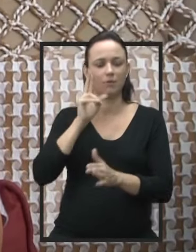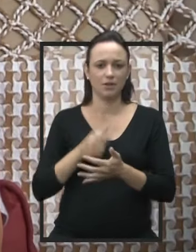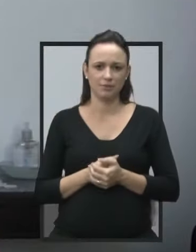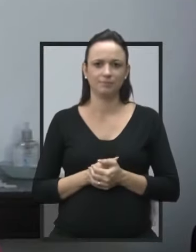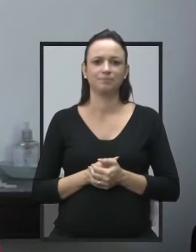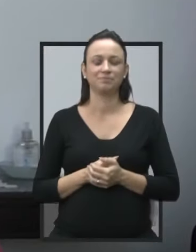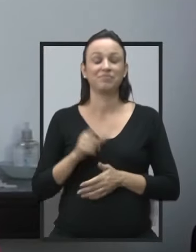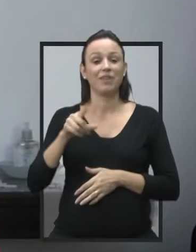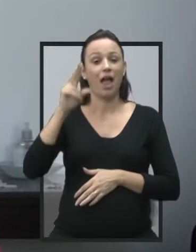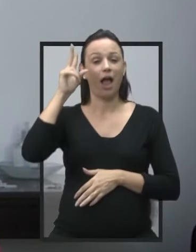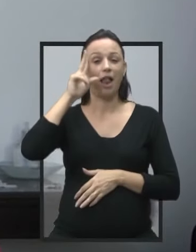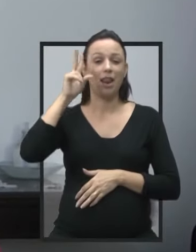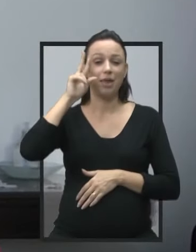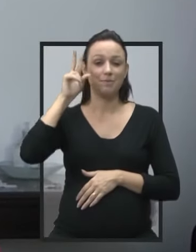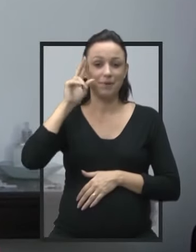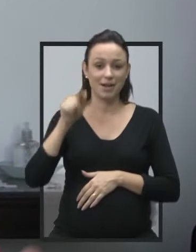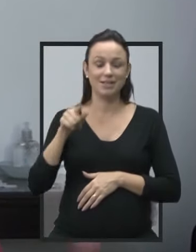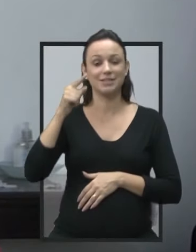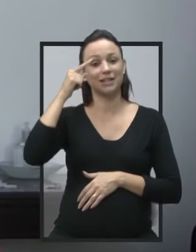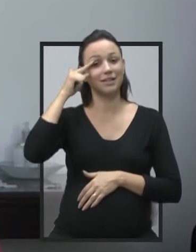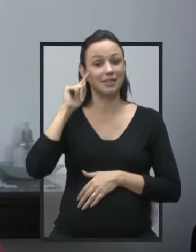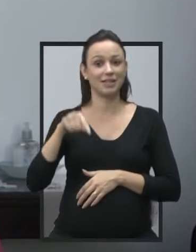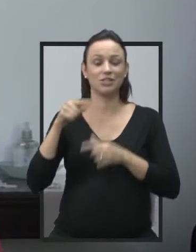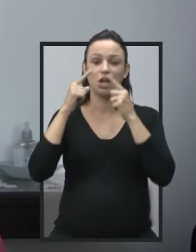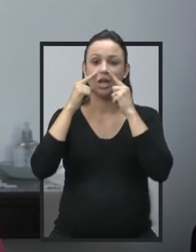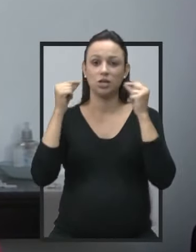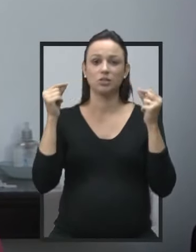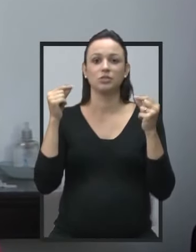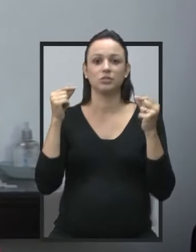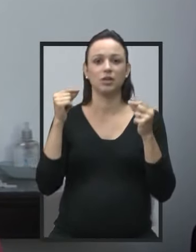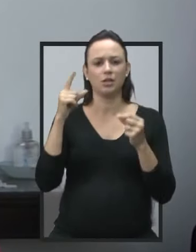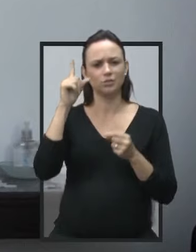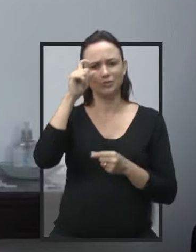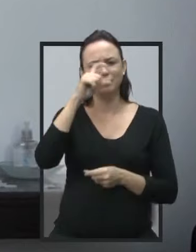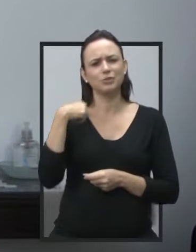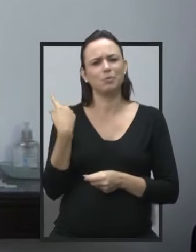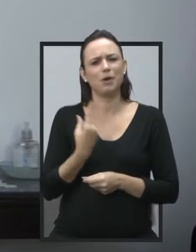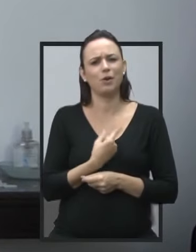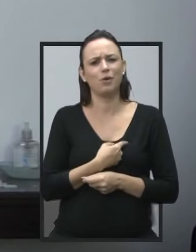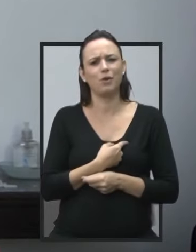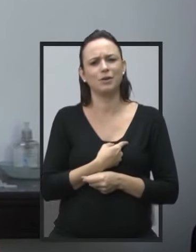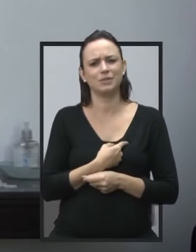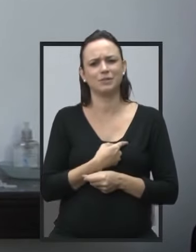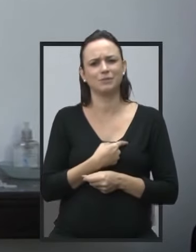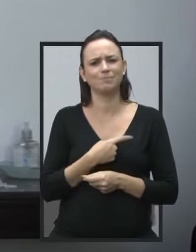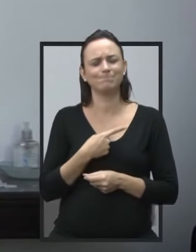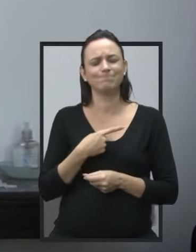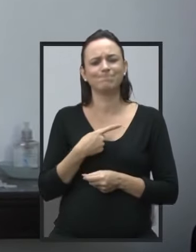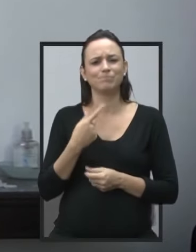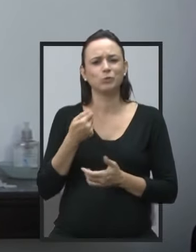lá. A lembrança do Zezinho em Jaú é duro pra gente, é duro.